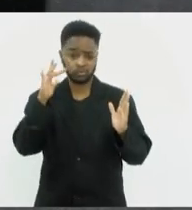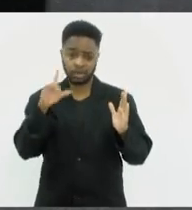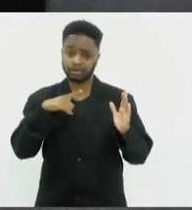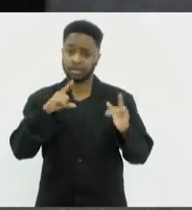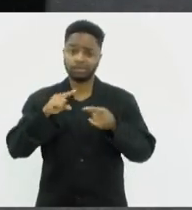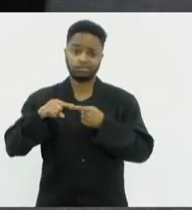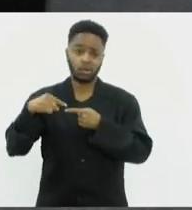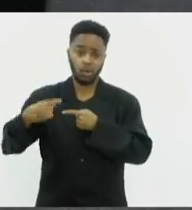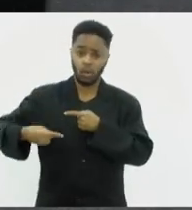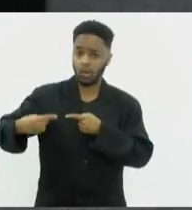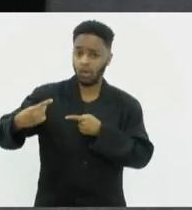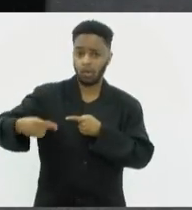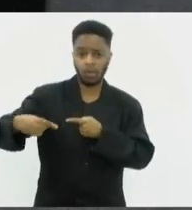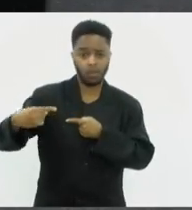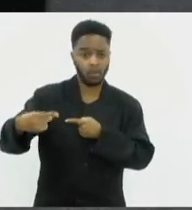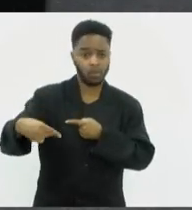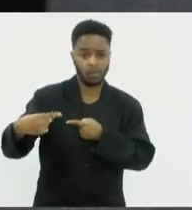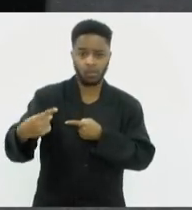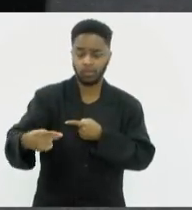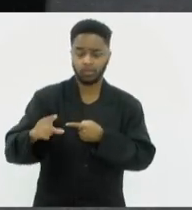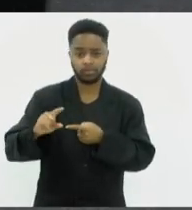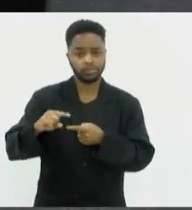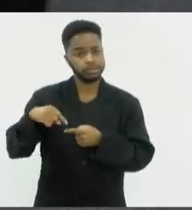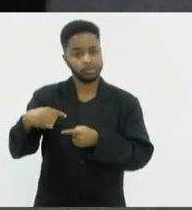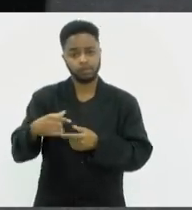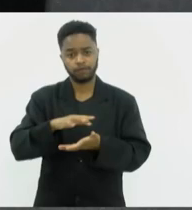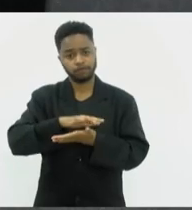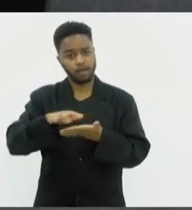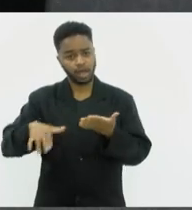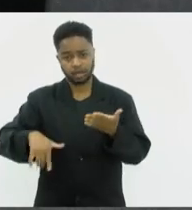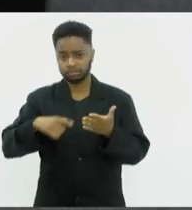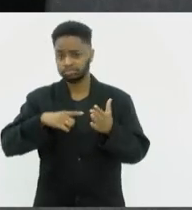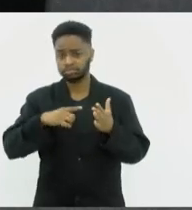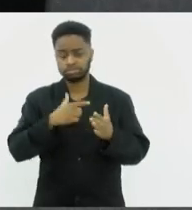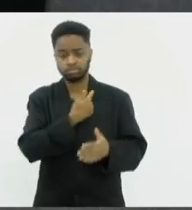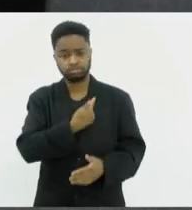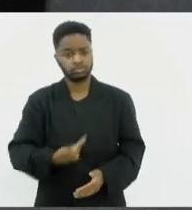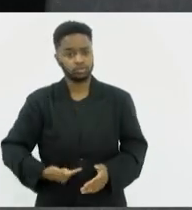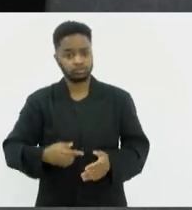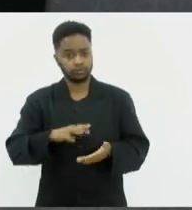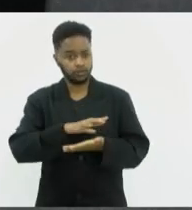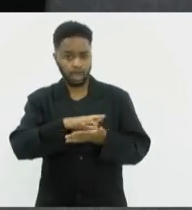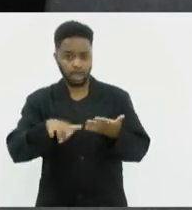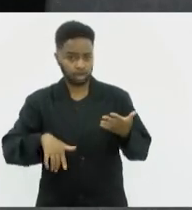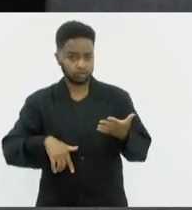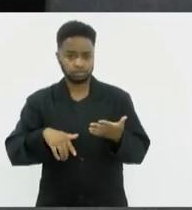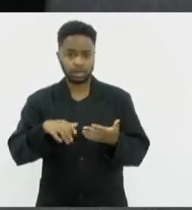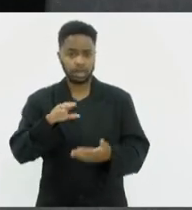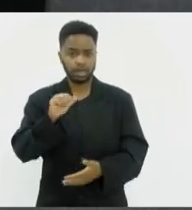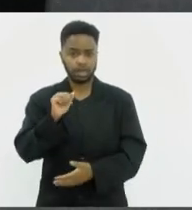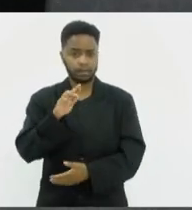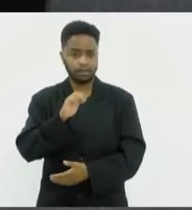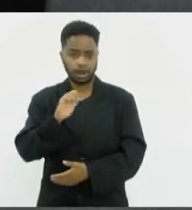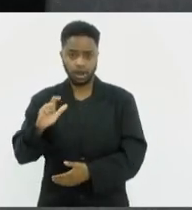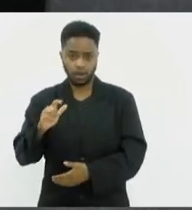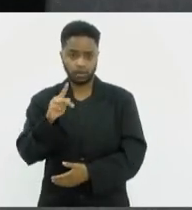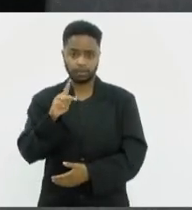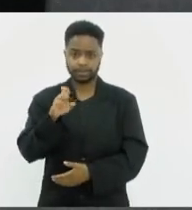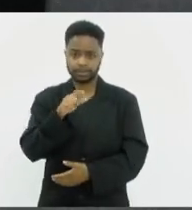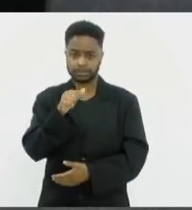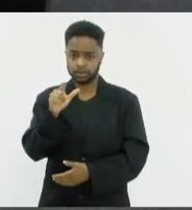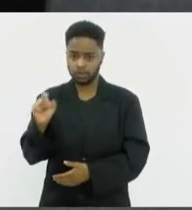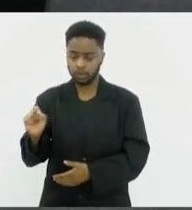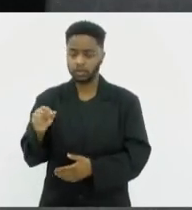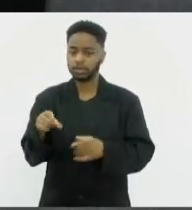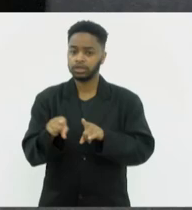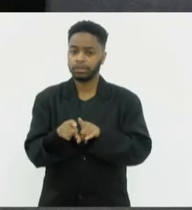governo Rosinha, no governo Garotinho, no governo... Todos eles, até agora, Sérgio Cabral, Pezão e agora